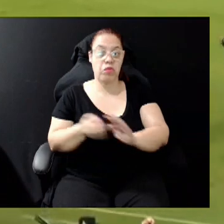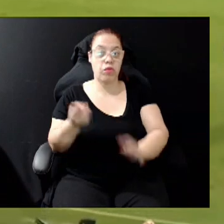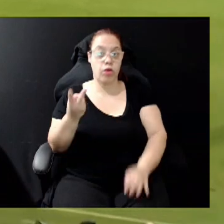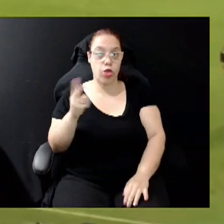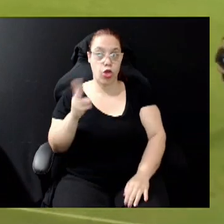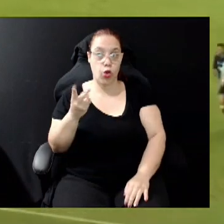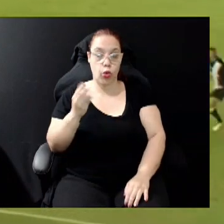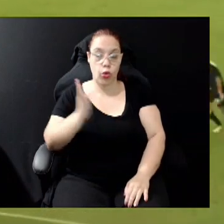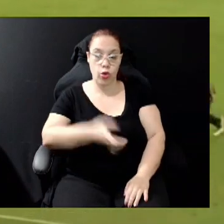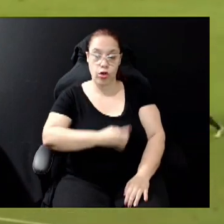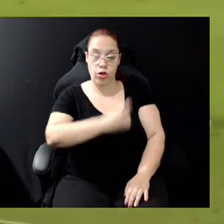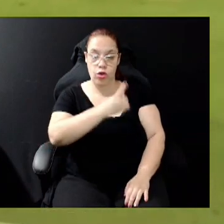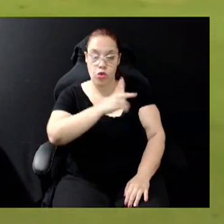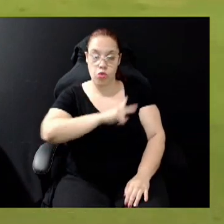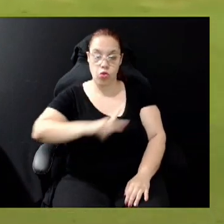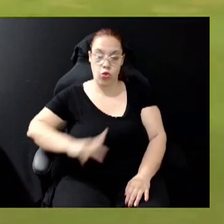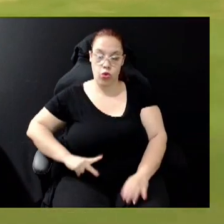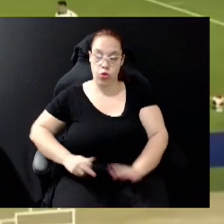Ponte.